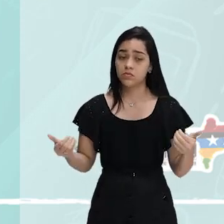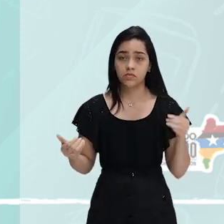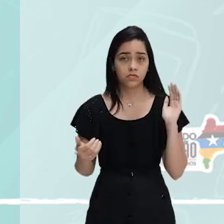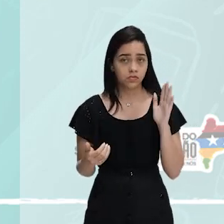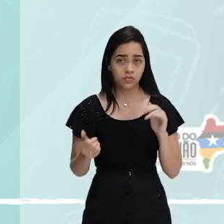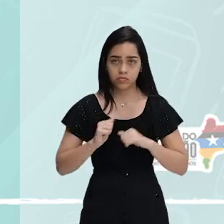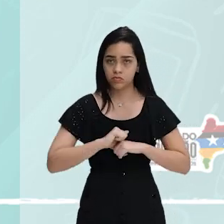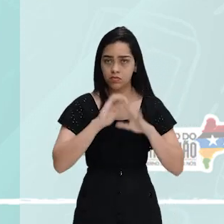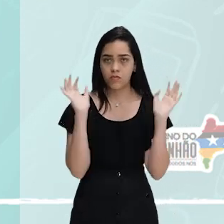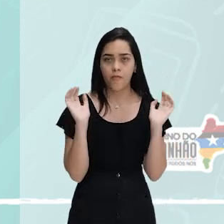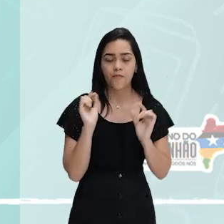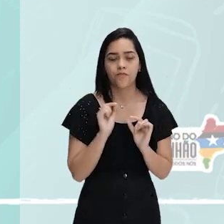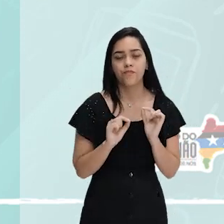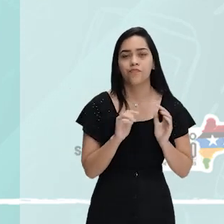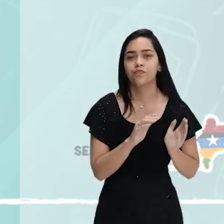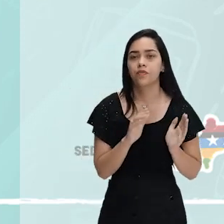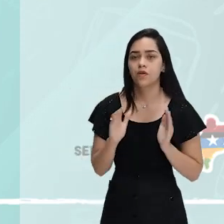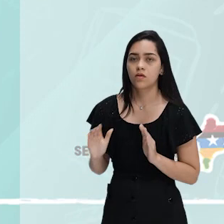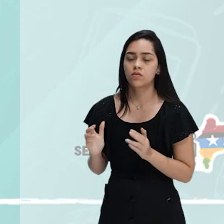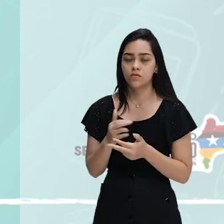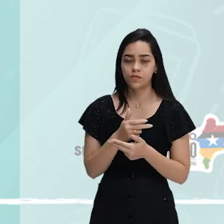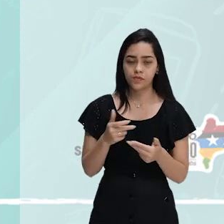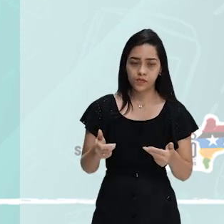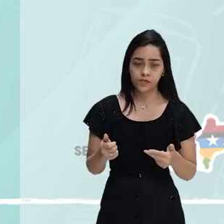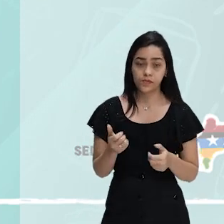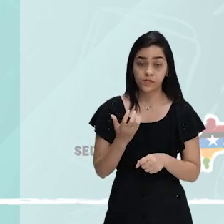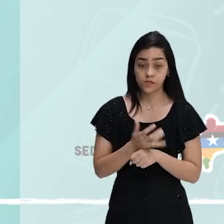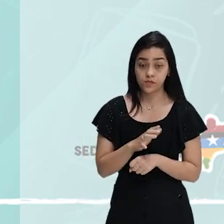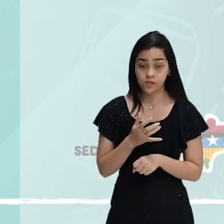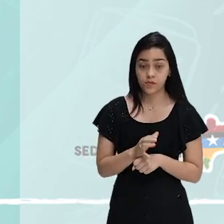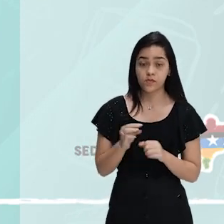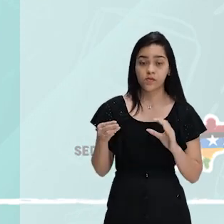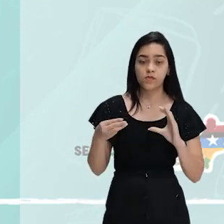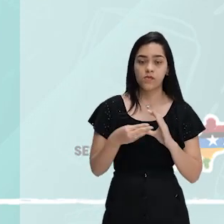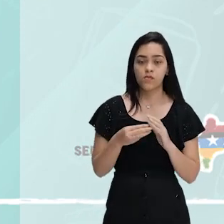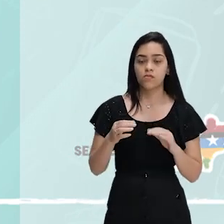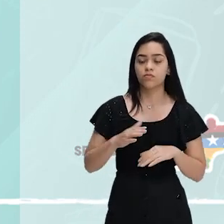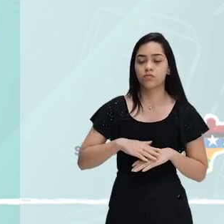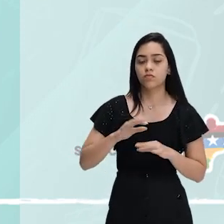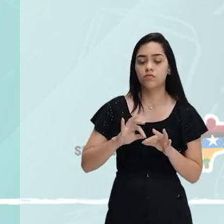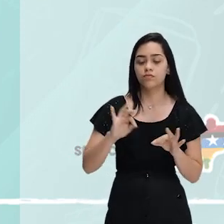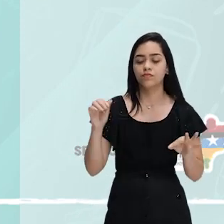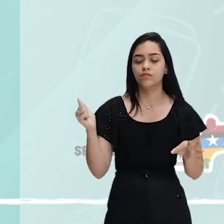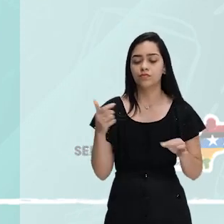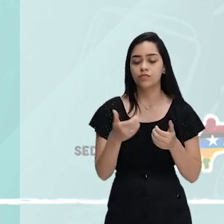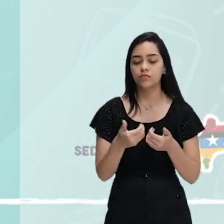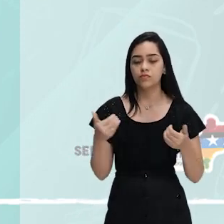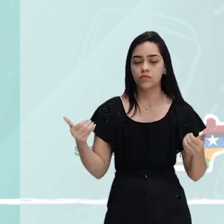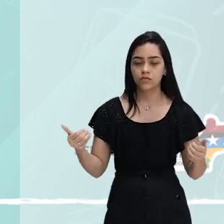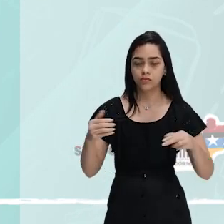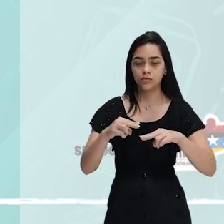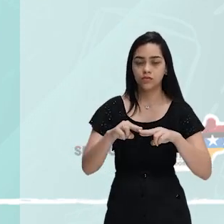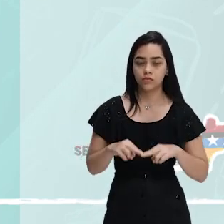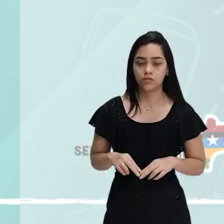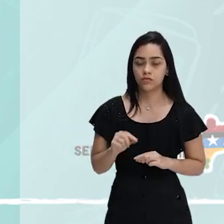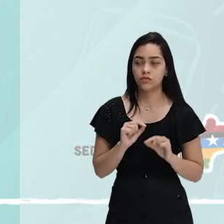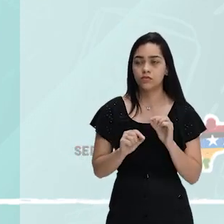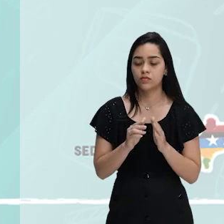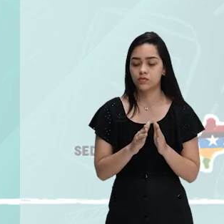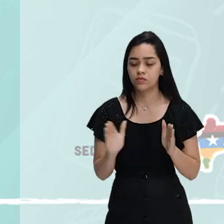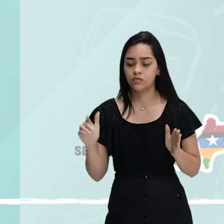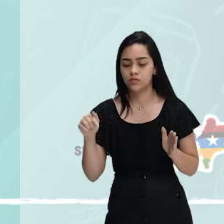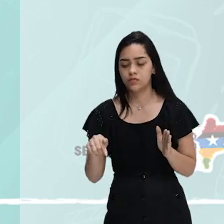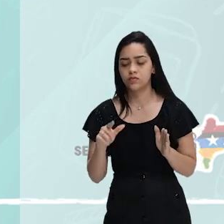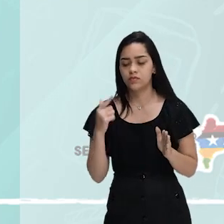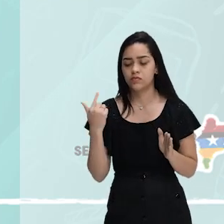claro. É um período de intensa atividade celular, sendo mais longo que a divisão. É nesse período, embora